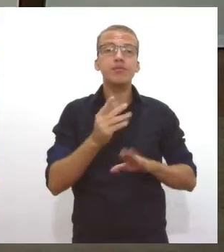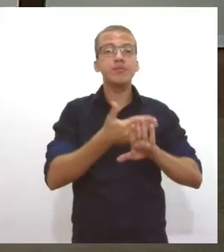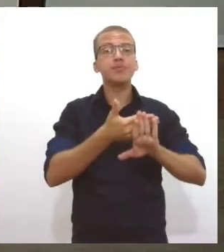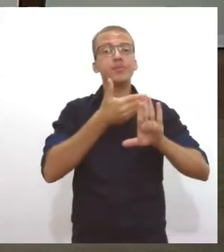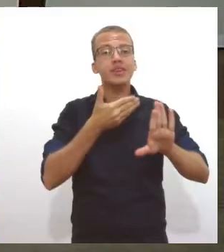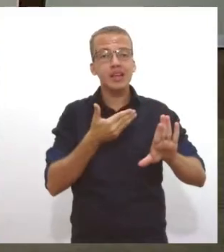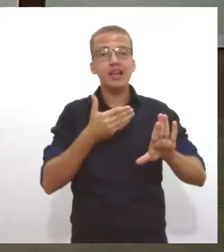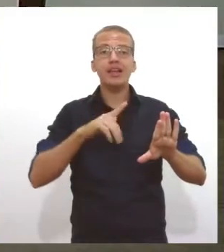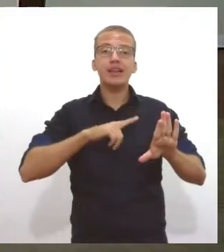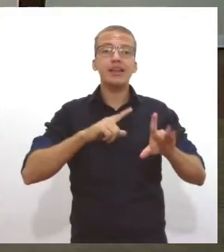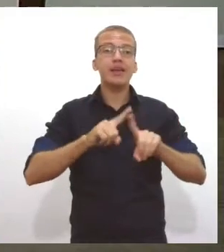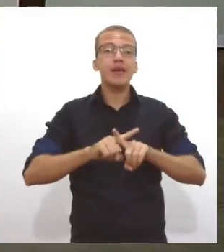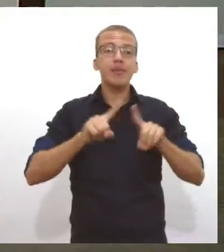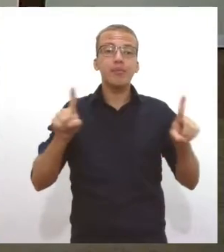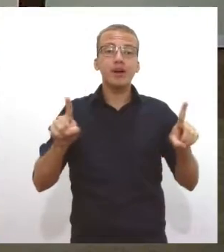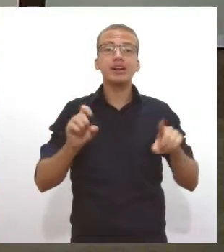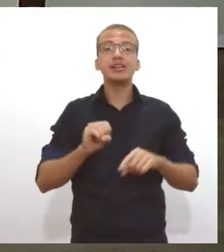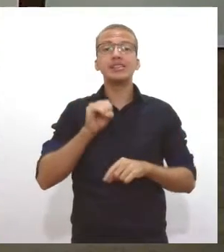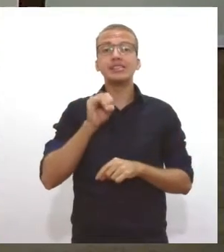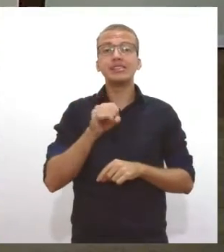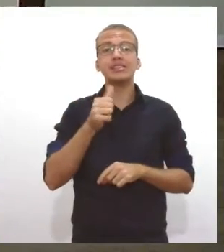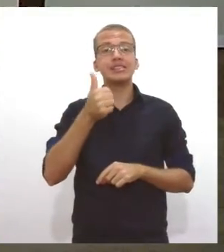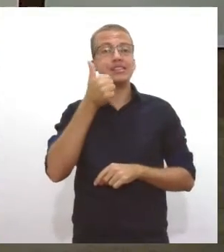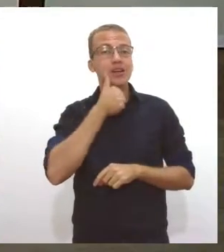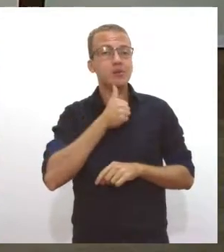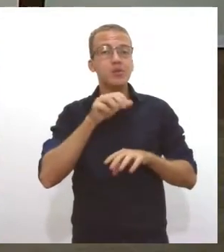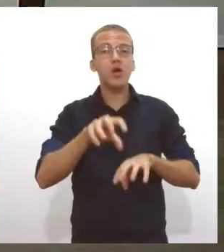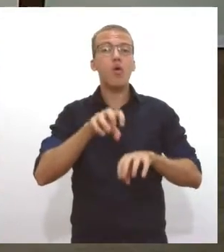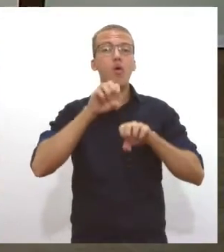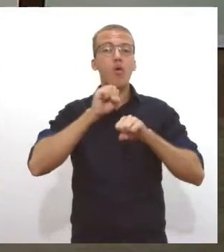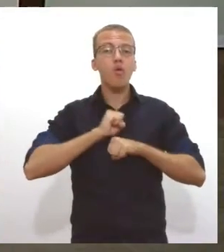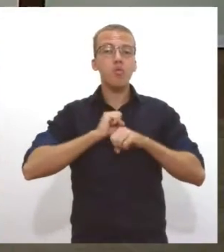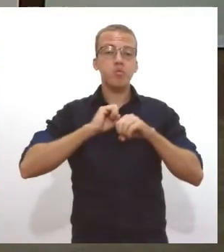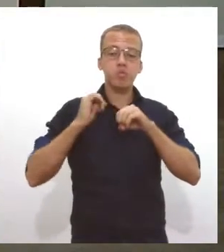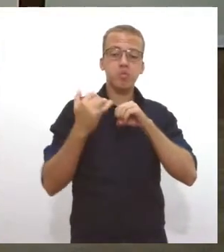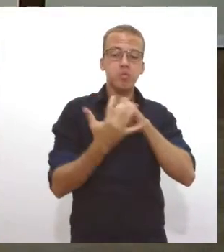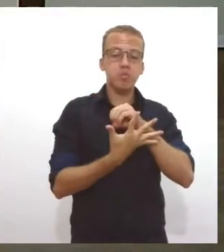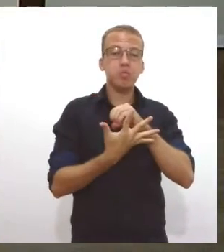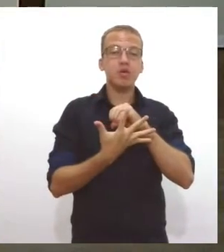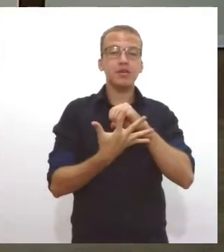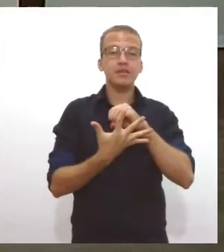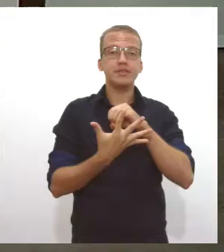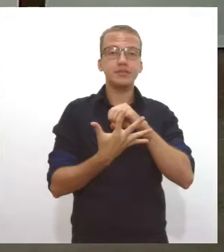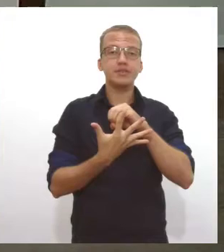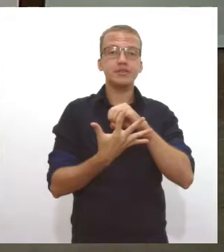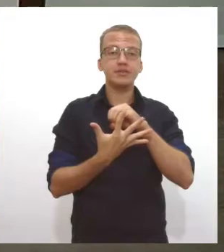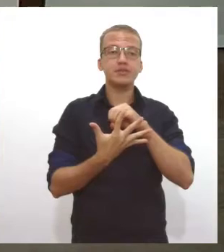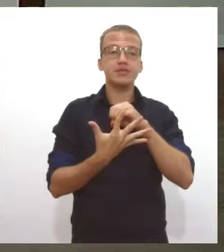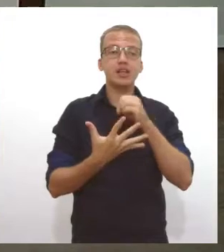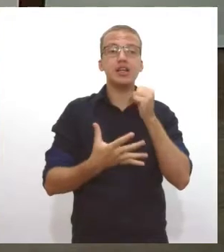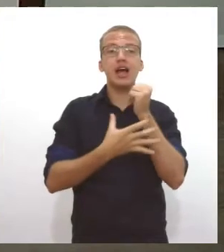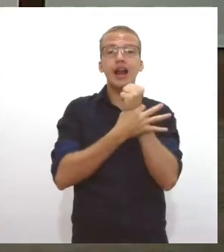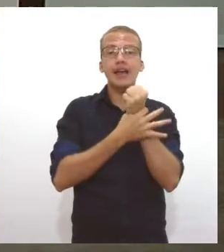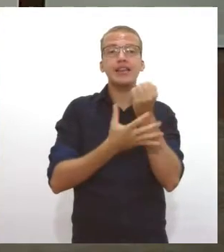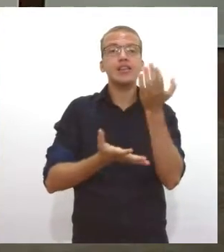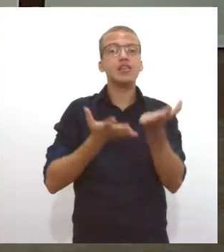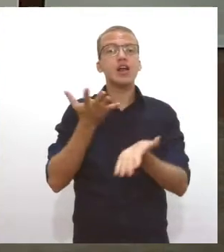mas caso ela chega contrair né como é que garante a o tratamento